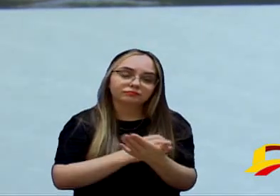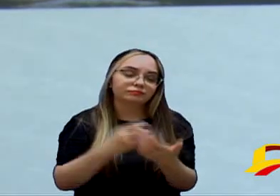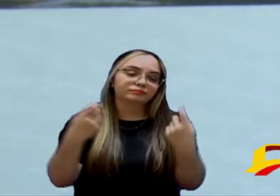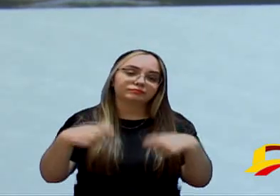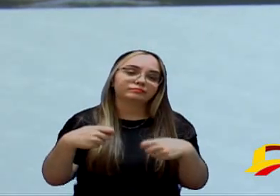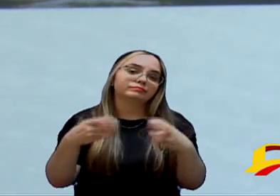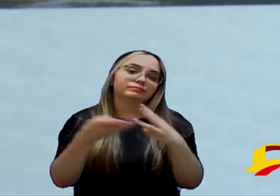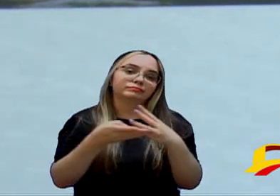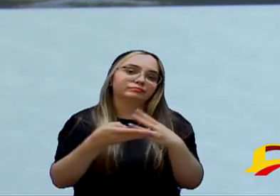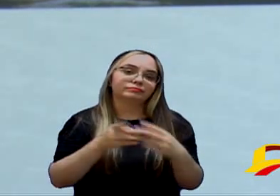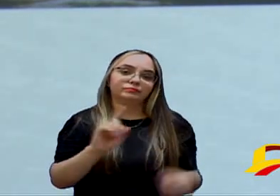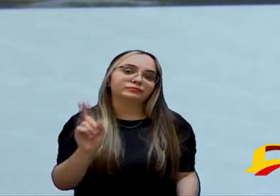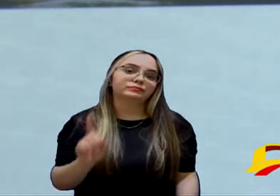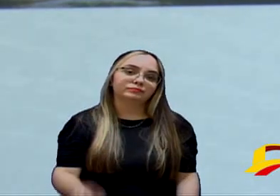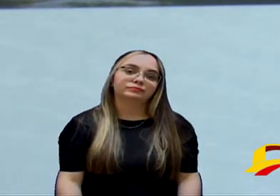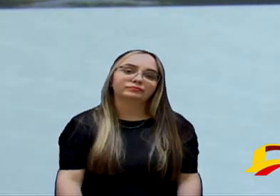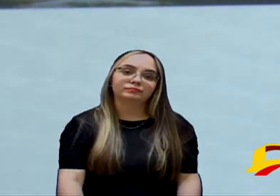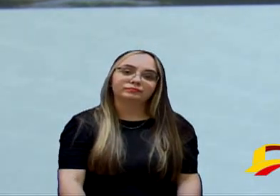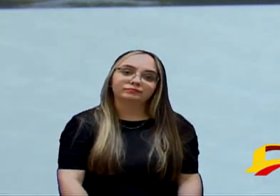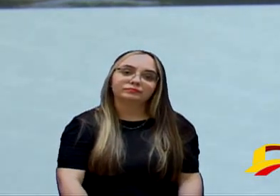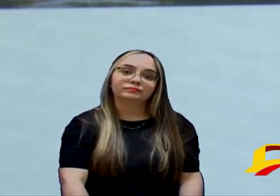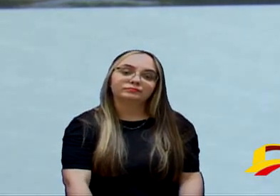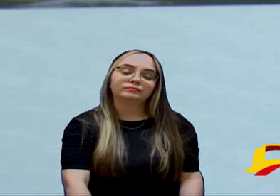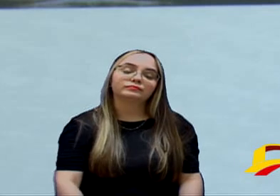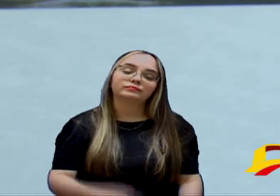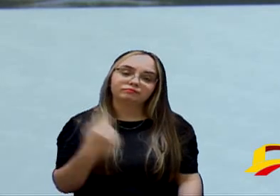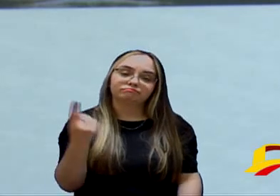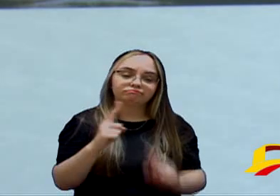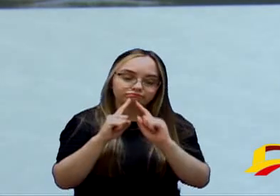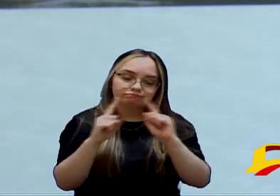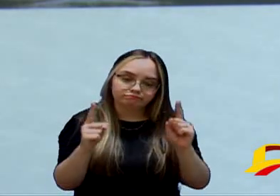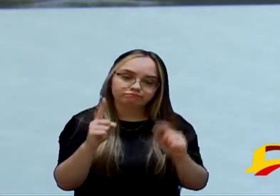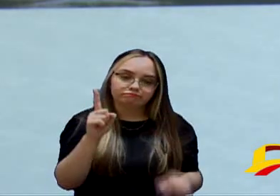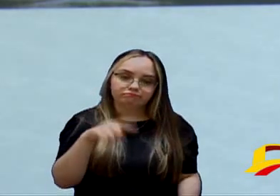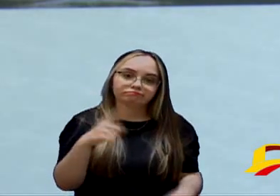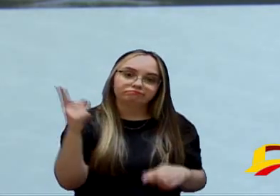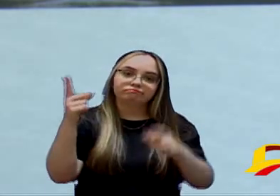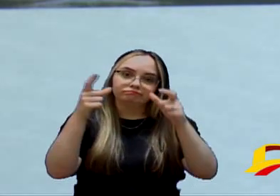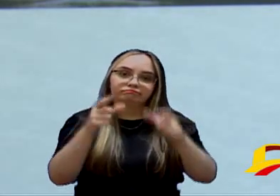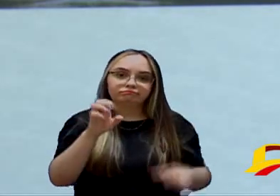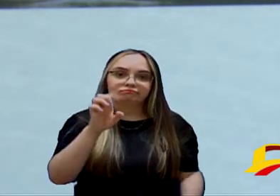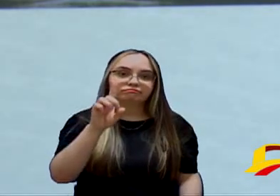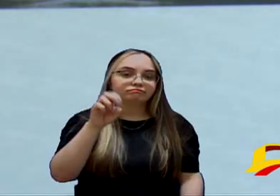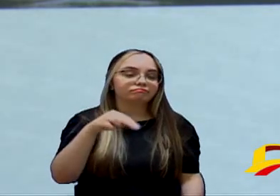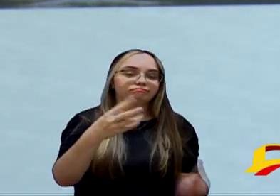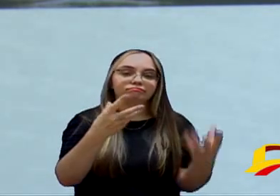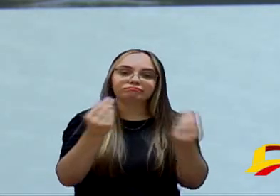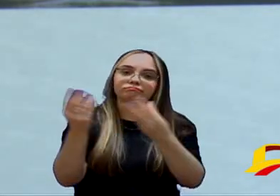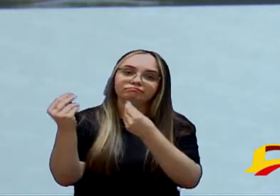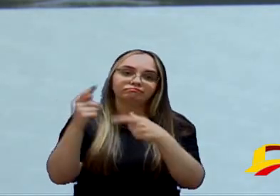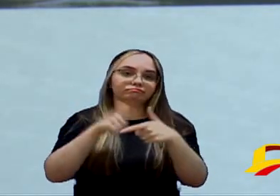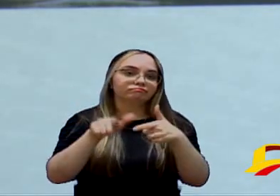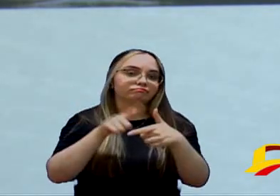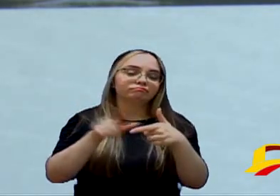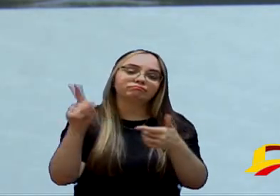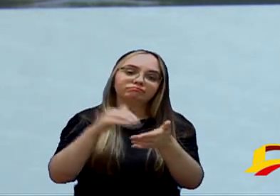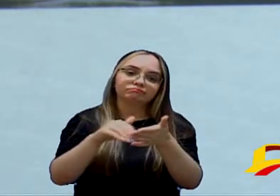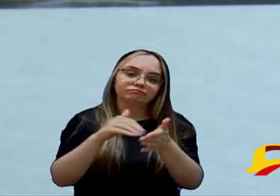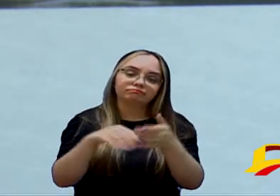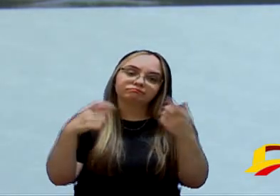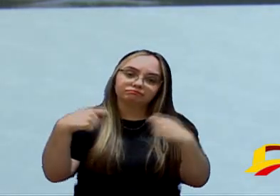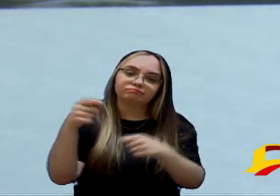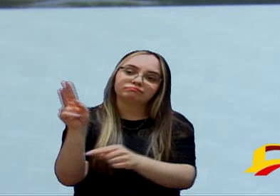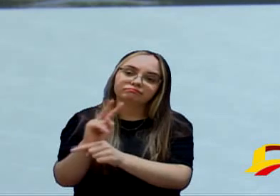terceirizado então a gente faz essa denúncia que a UPA do Éden tá com diversos problemas que o secretário possa